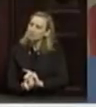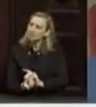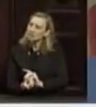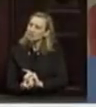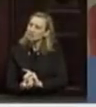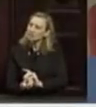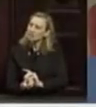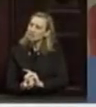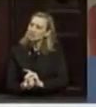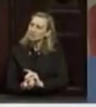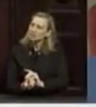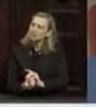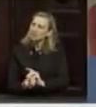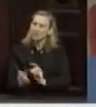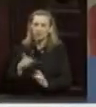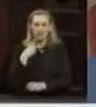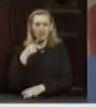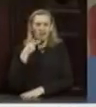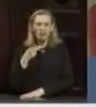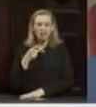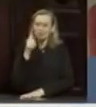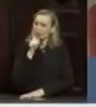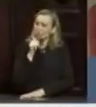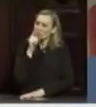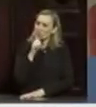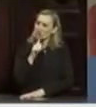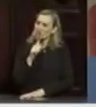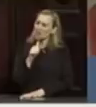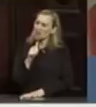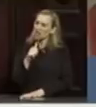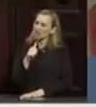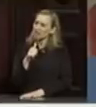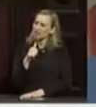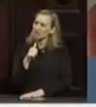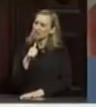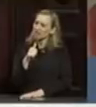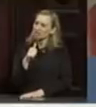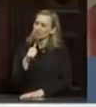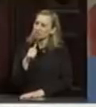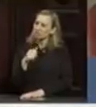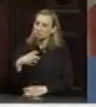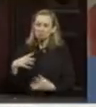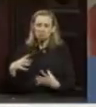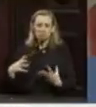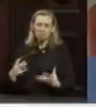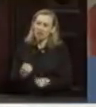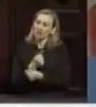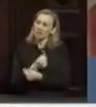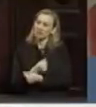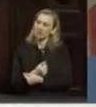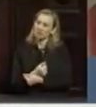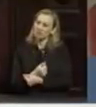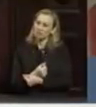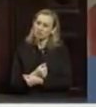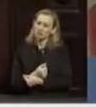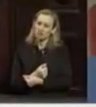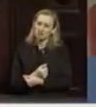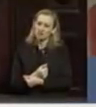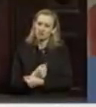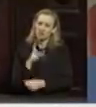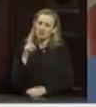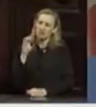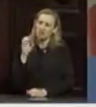circunstâncias da sua morte, a homenagem à Marielle é uma homenagem à democracia. Só quem realmente não tem apego algum à